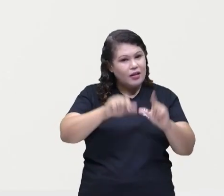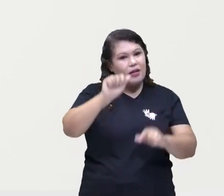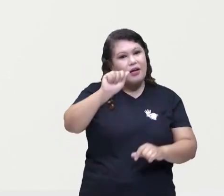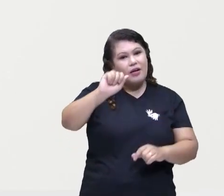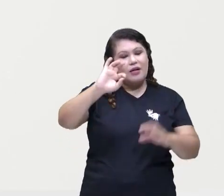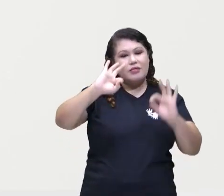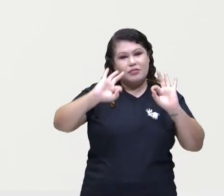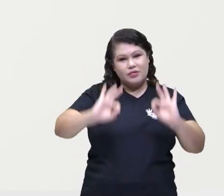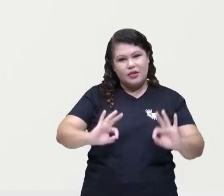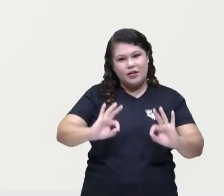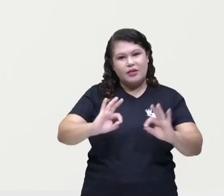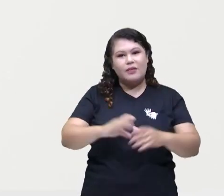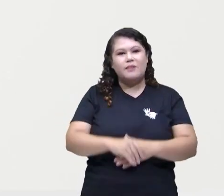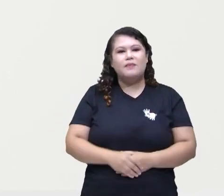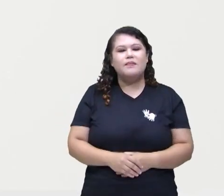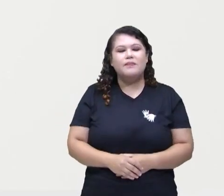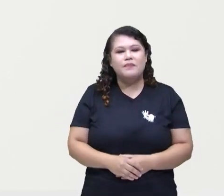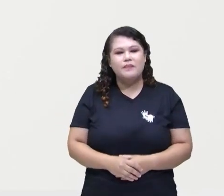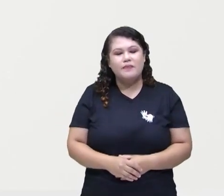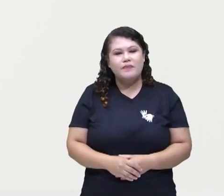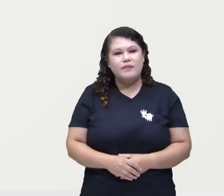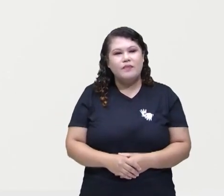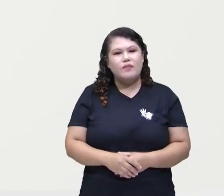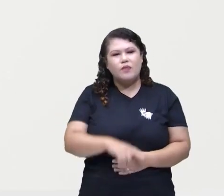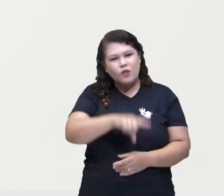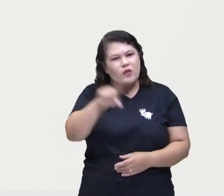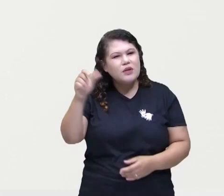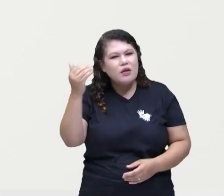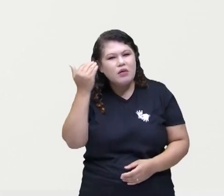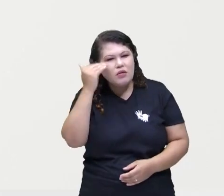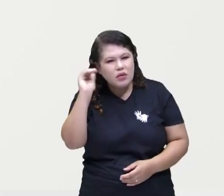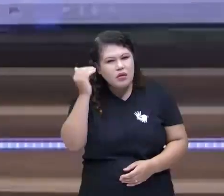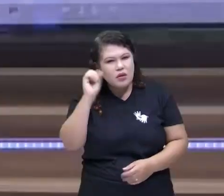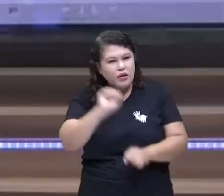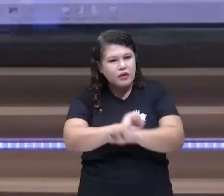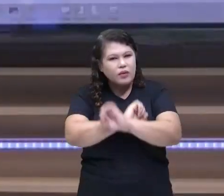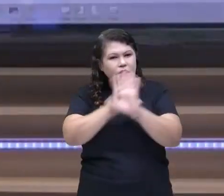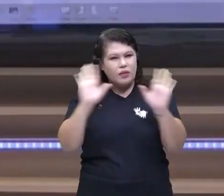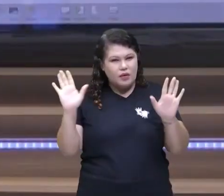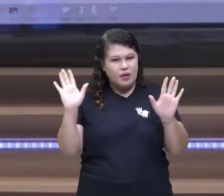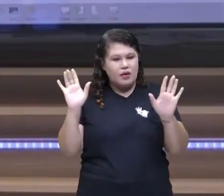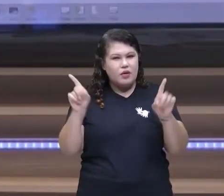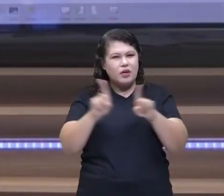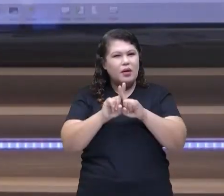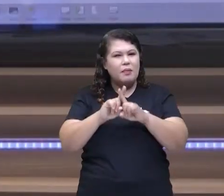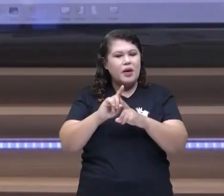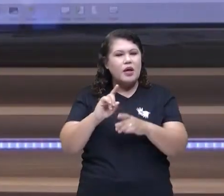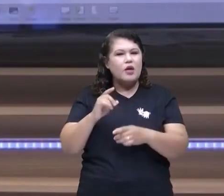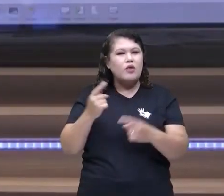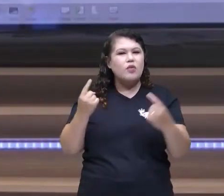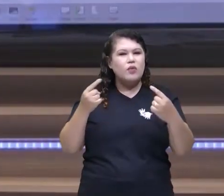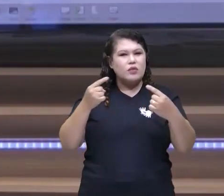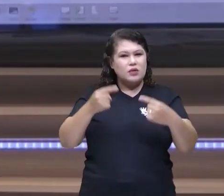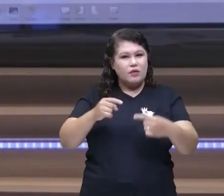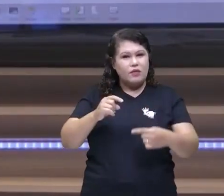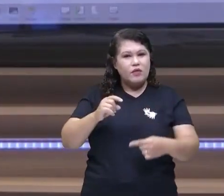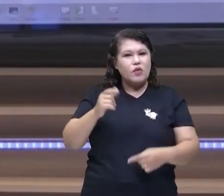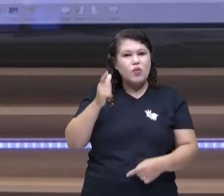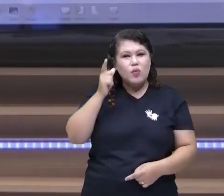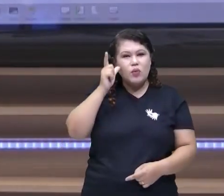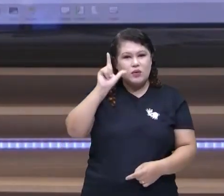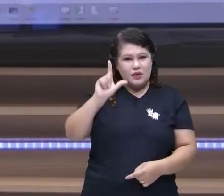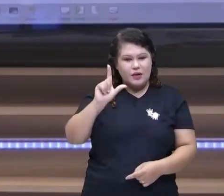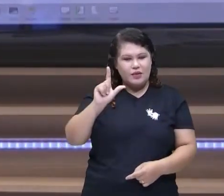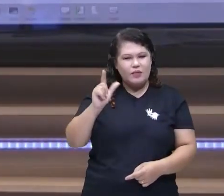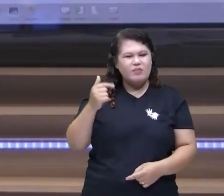a letra A. Vocês conseguiram entender e vocês conseguiram acertar as questões de hoje? Eu sei que sim, porque